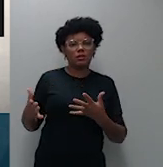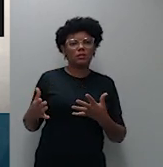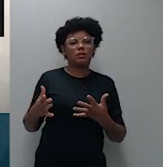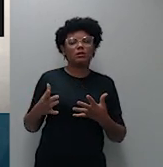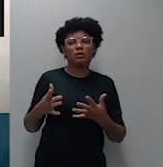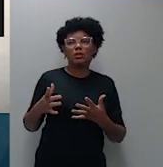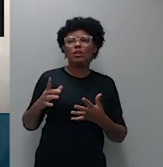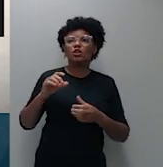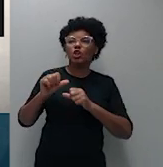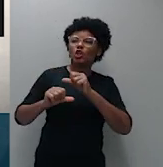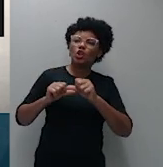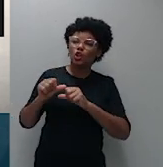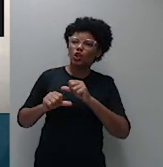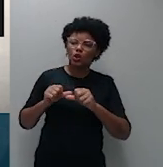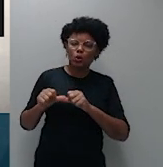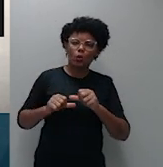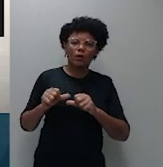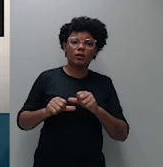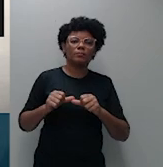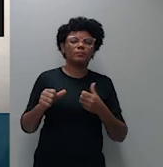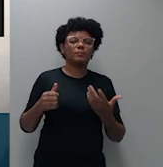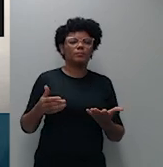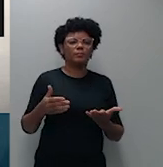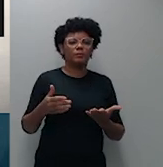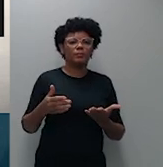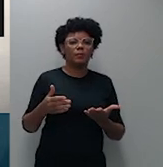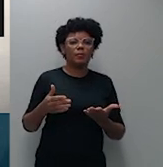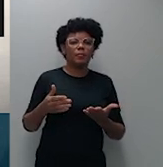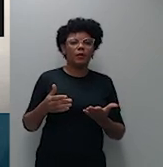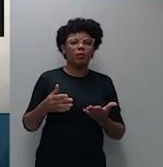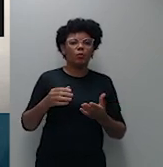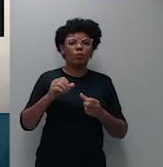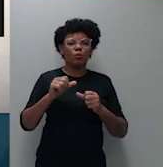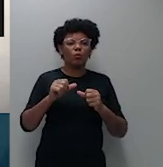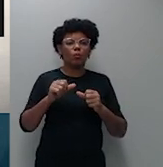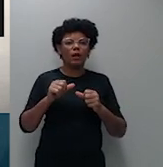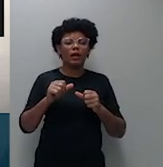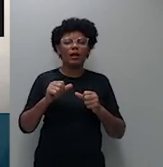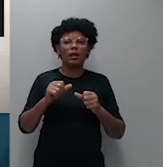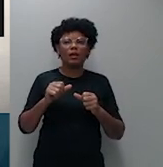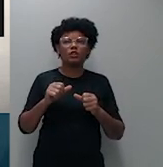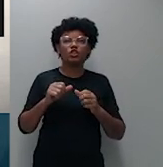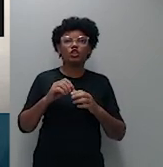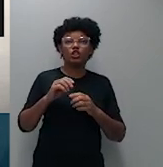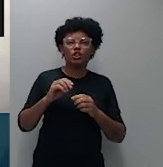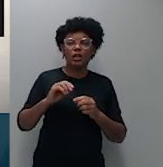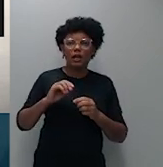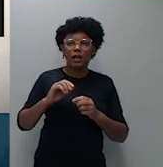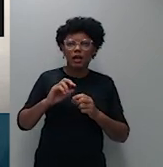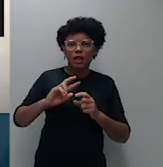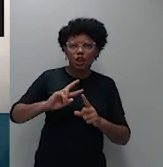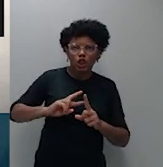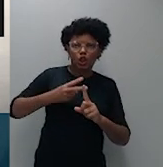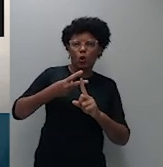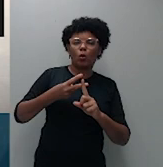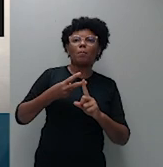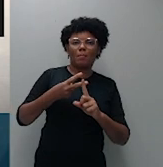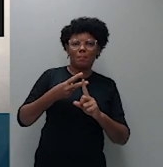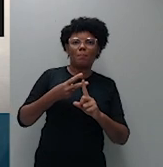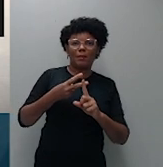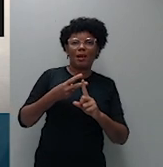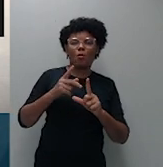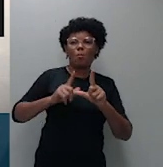alteração de patronimico de família com a duplicação de uma consoante a fim de adequar o nome registral